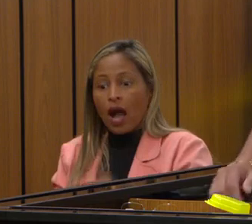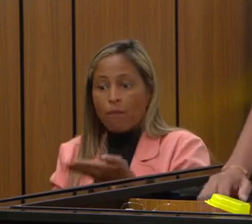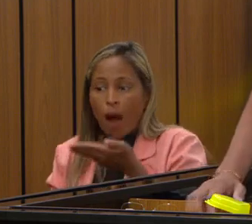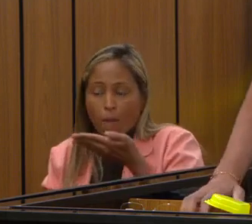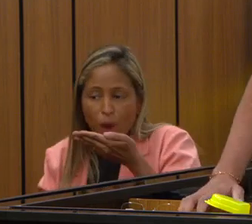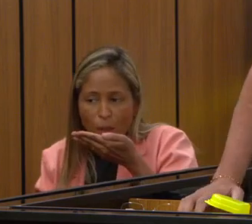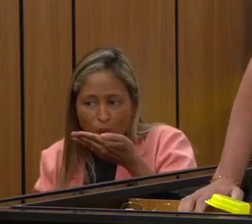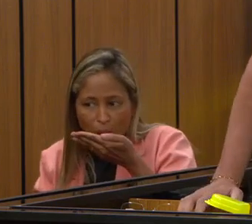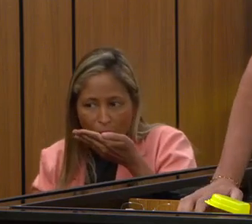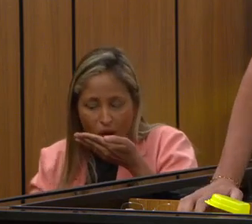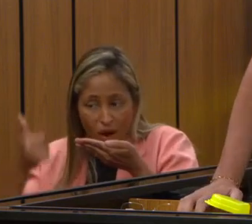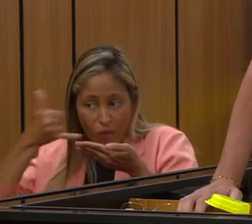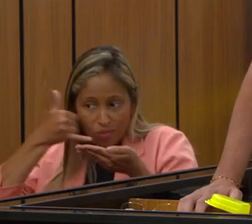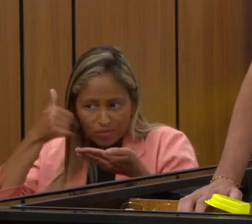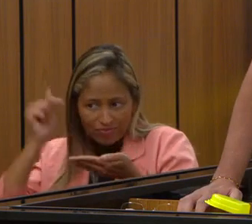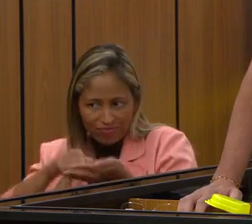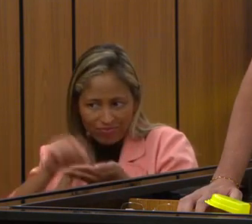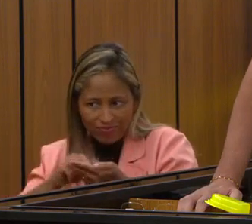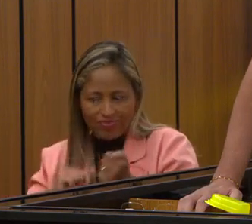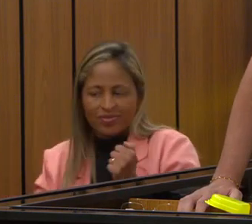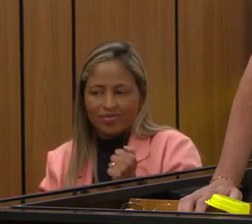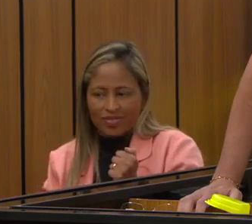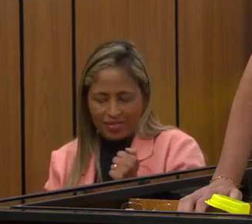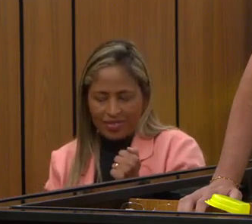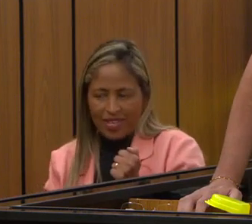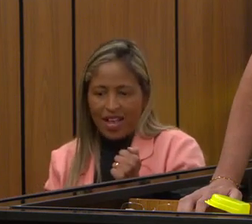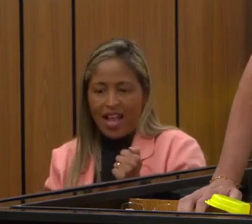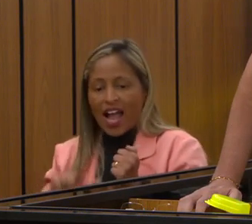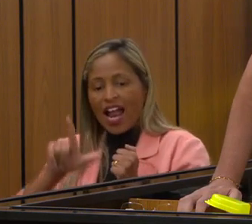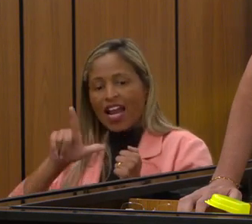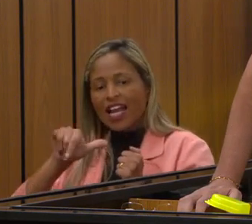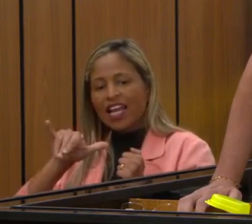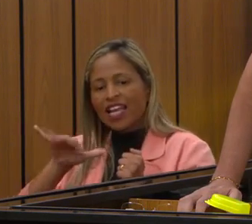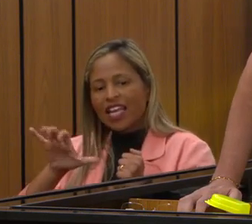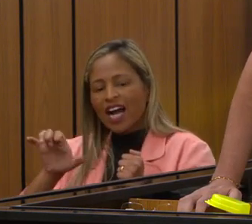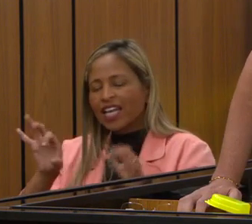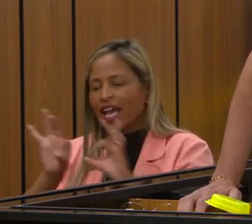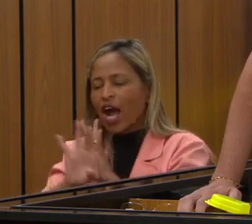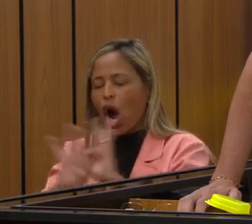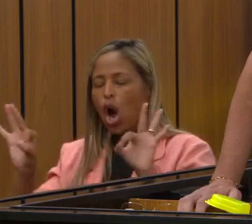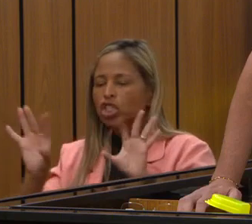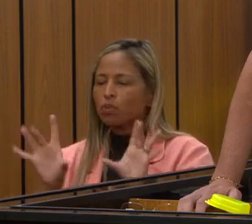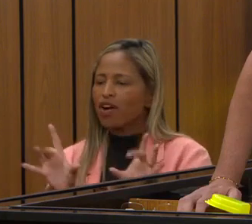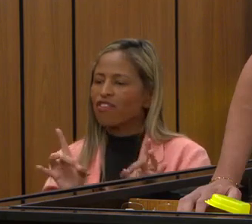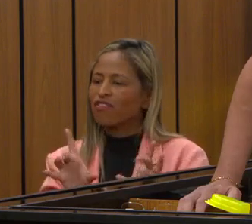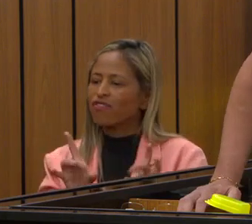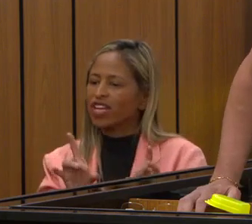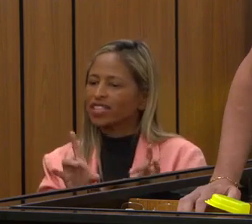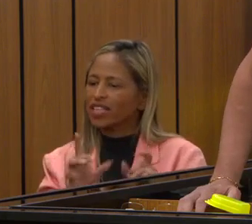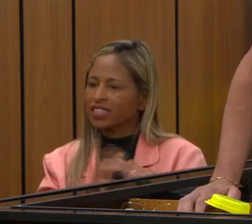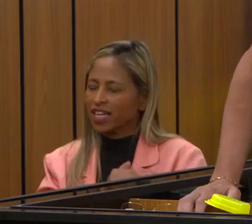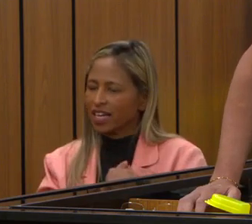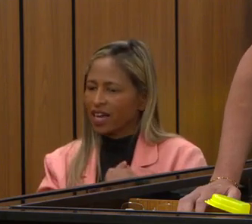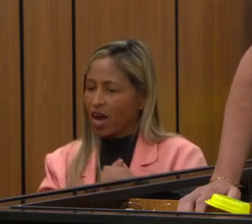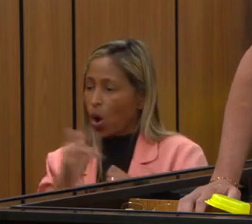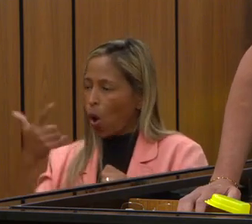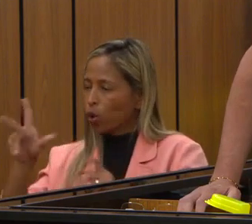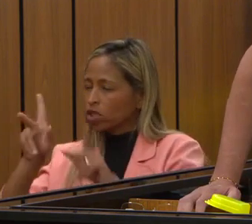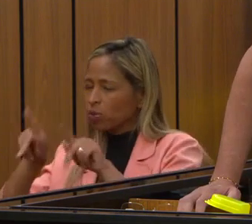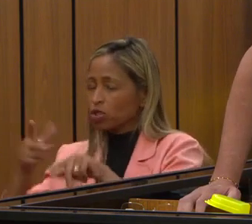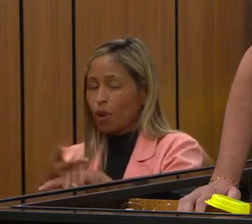áudio Gabriela falou comigo a Liliane é ótima vendedora as clínicas estão atrás dela